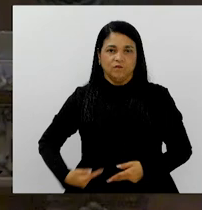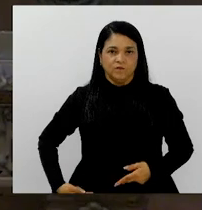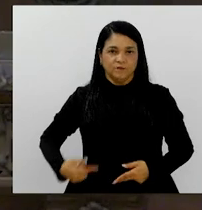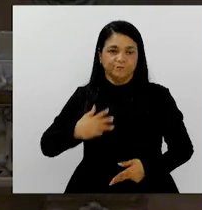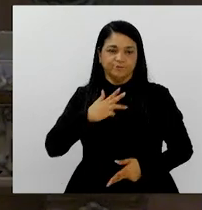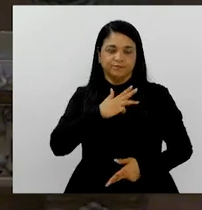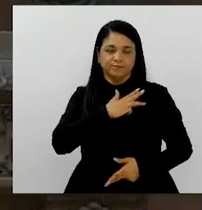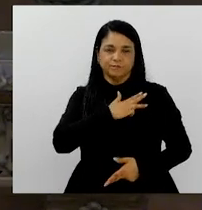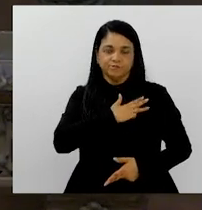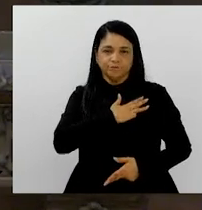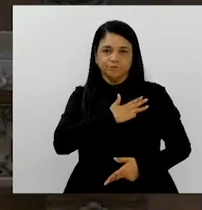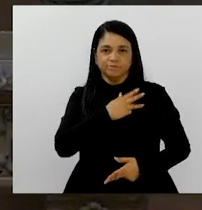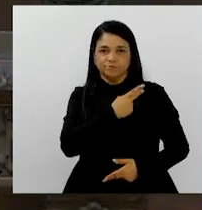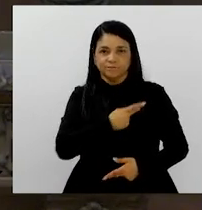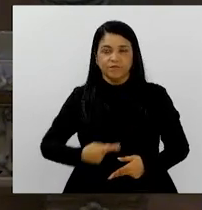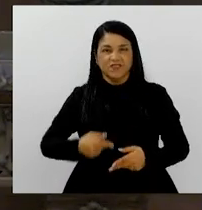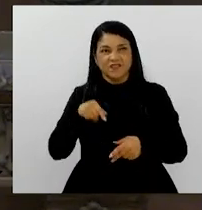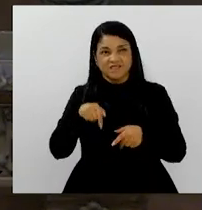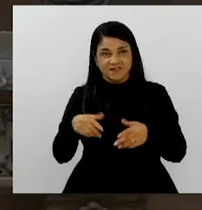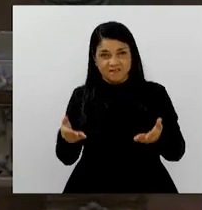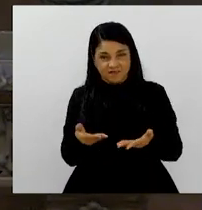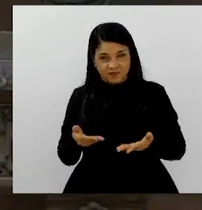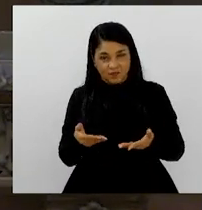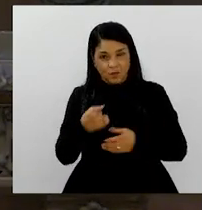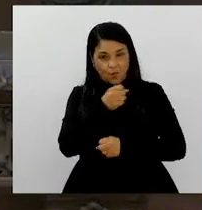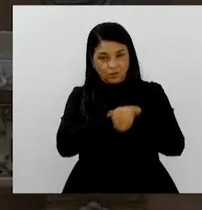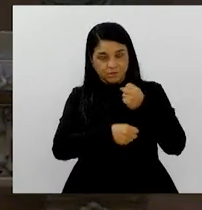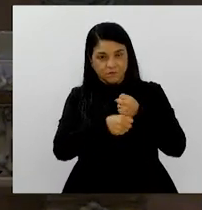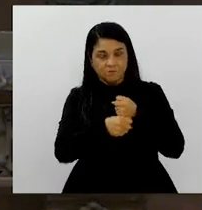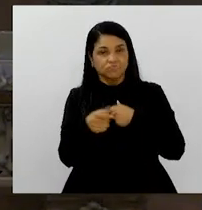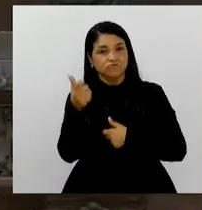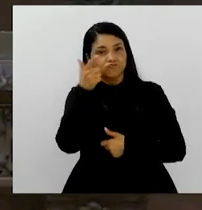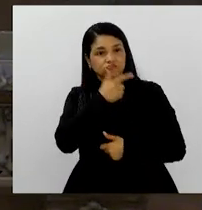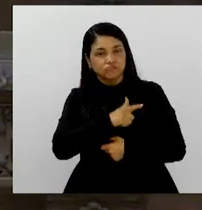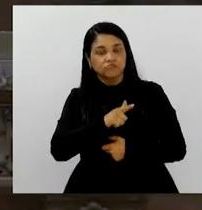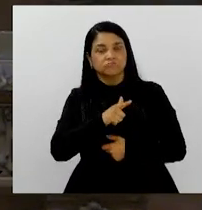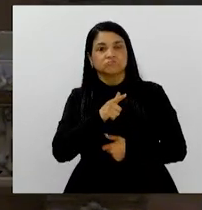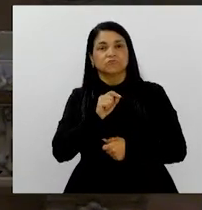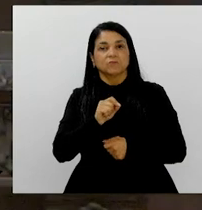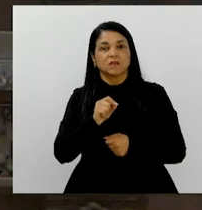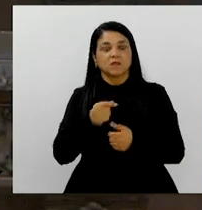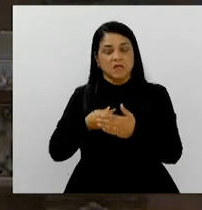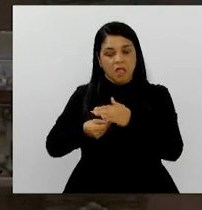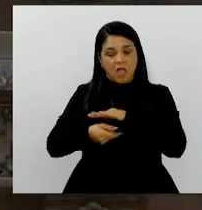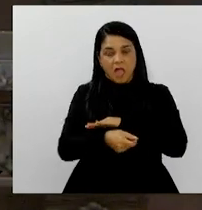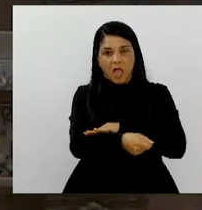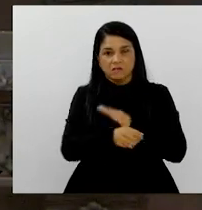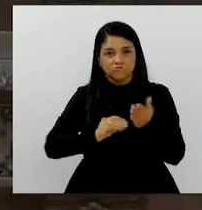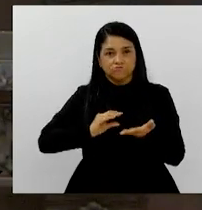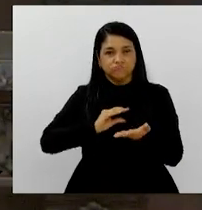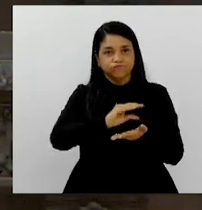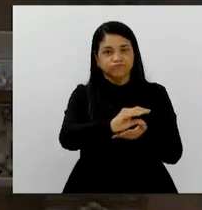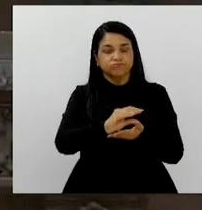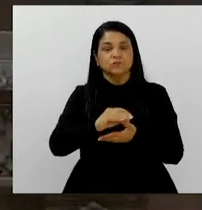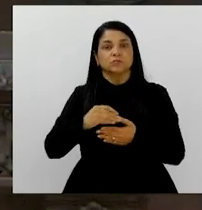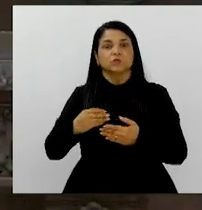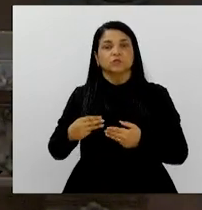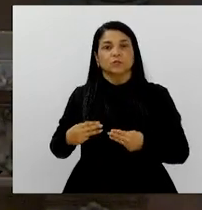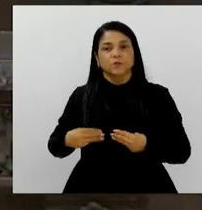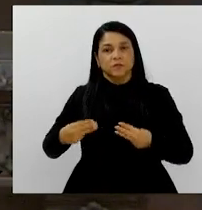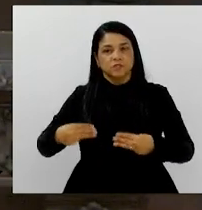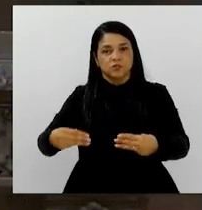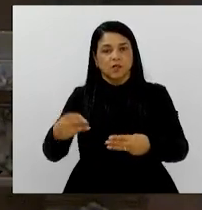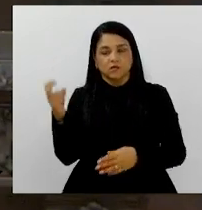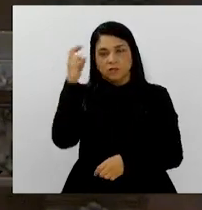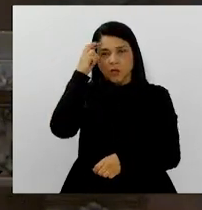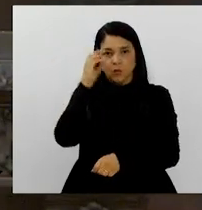ano e no ano passado foram aportados milhares de reais vindo do Ministério da Cultura